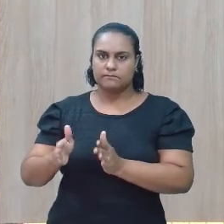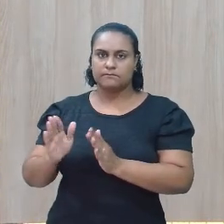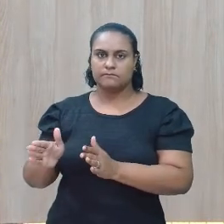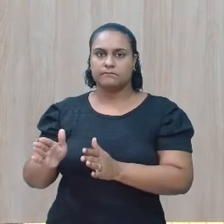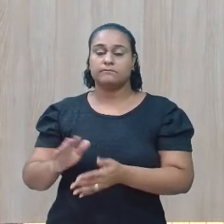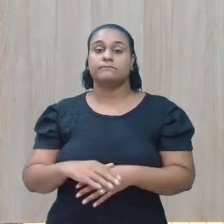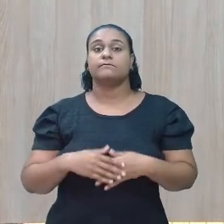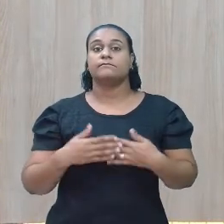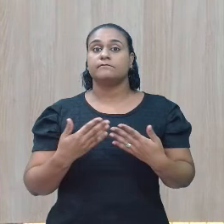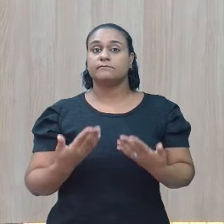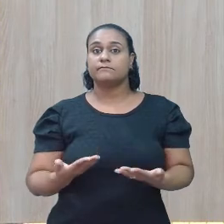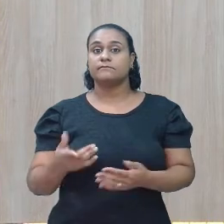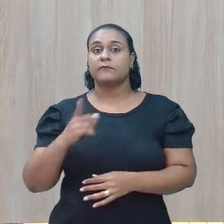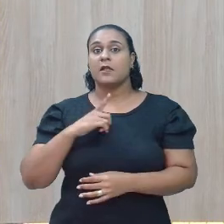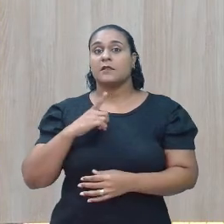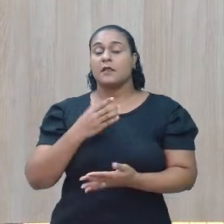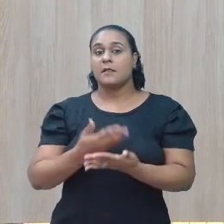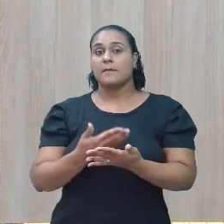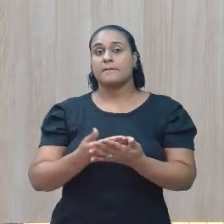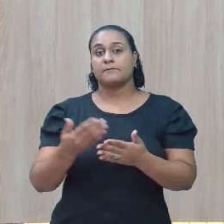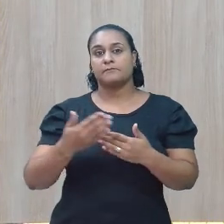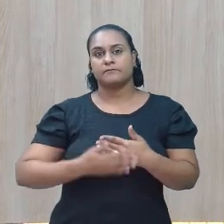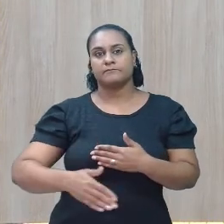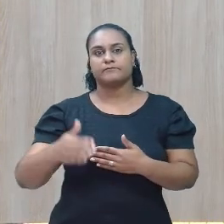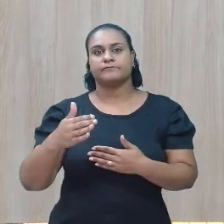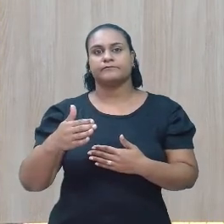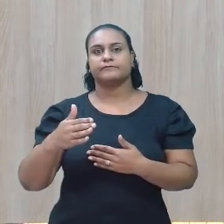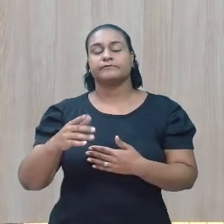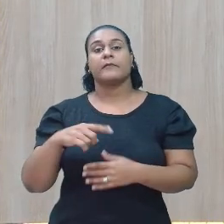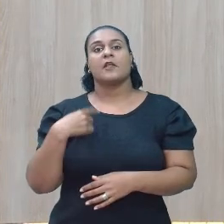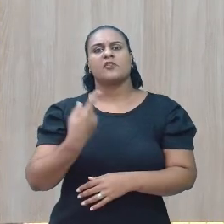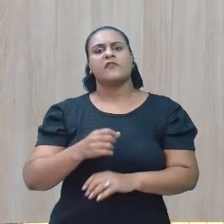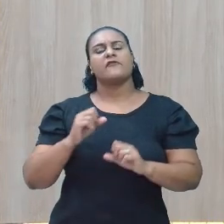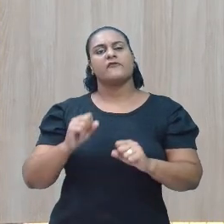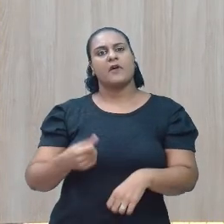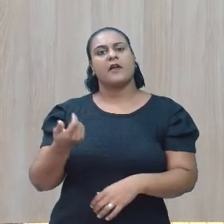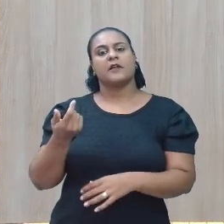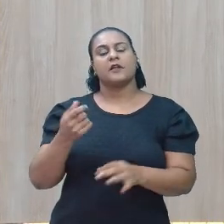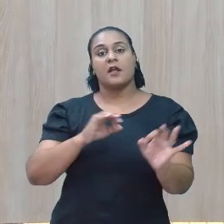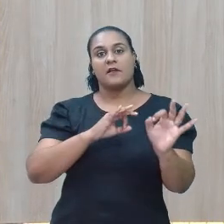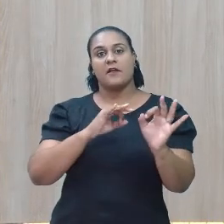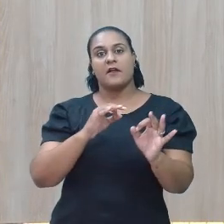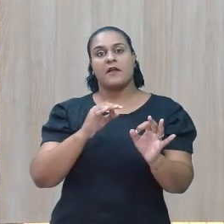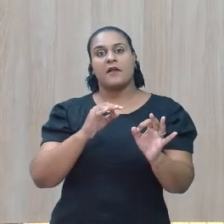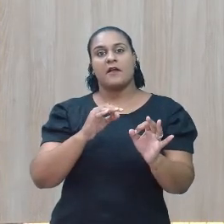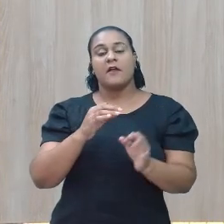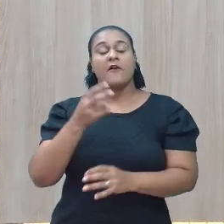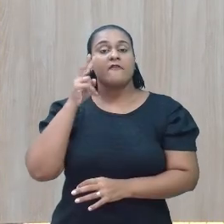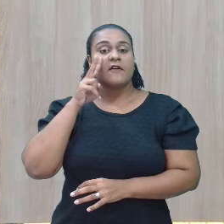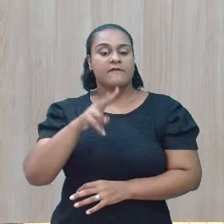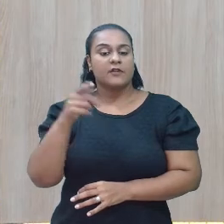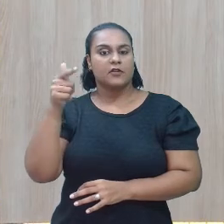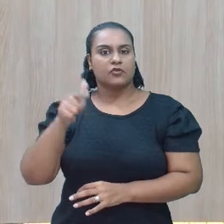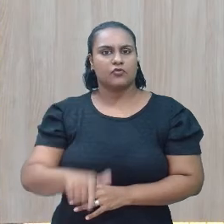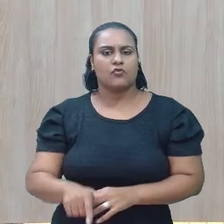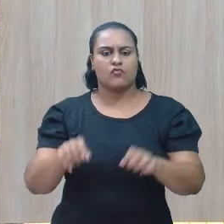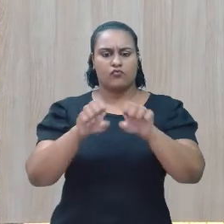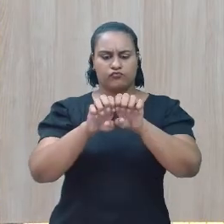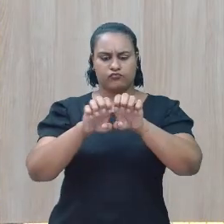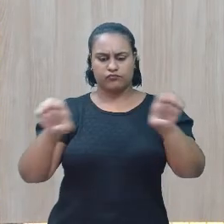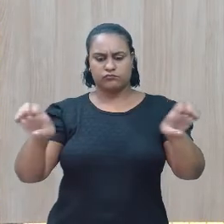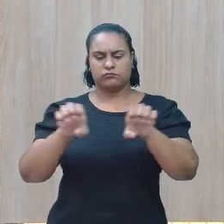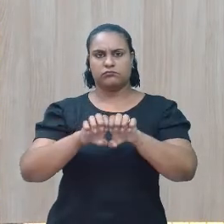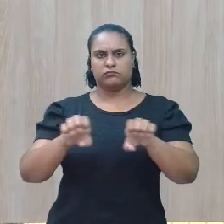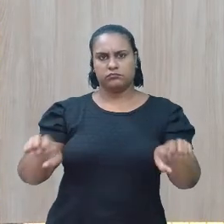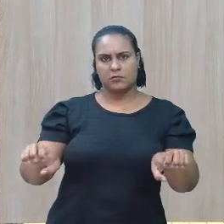E a gente vai ver que na próxima aula, além da gente reforçar um pouco essa ideia do sistema de equações, né, da aplicação